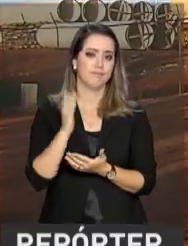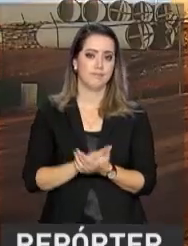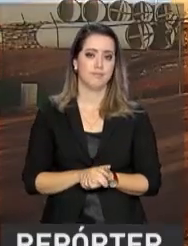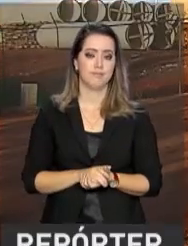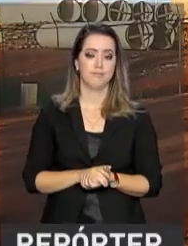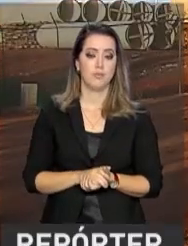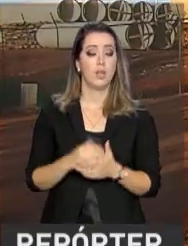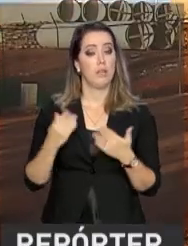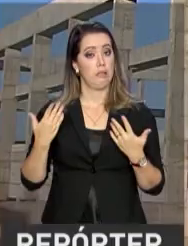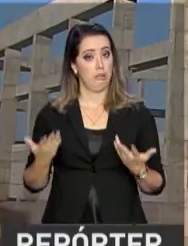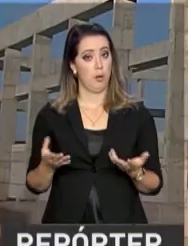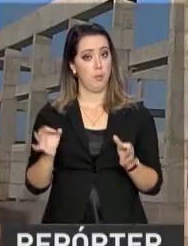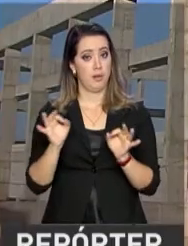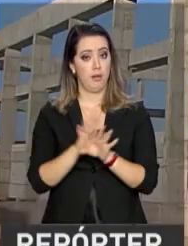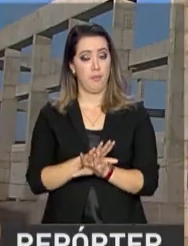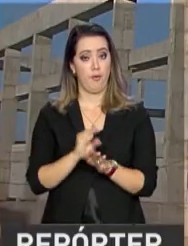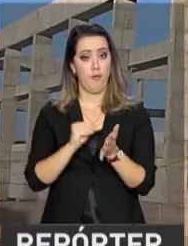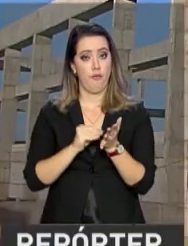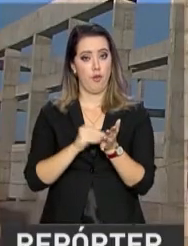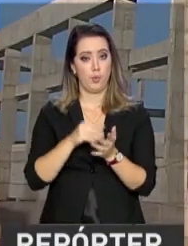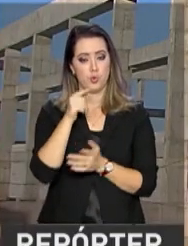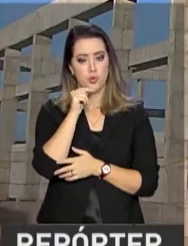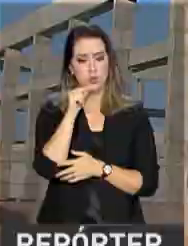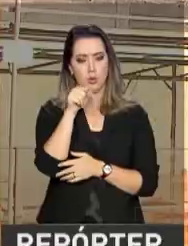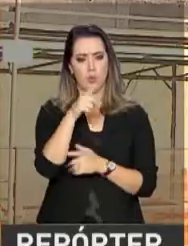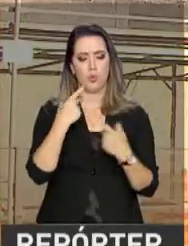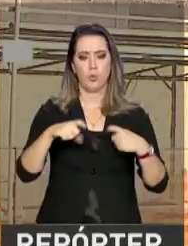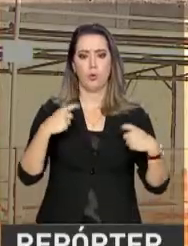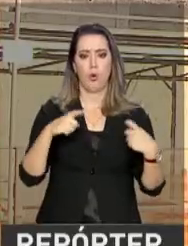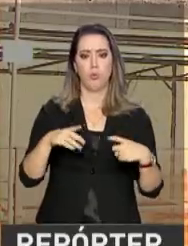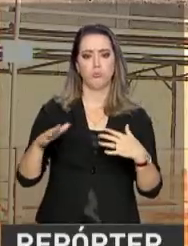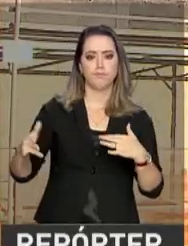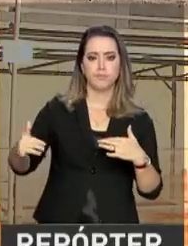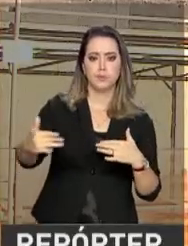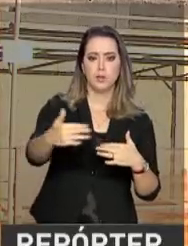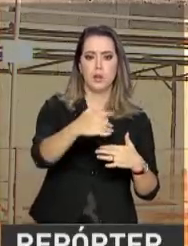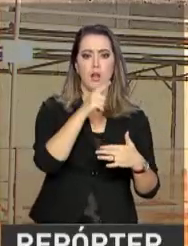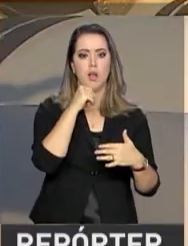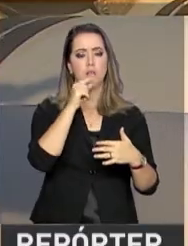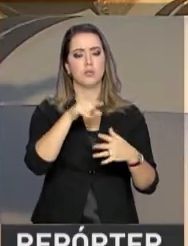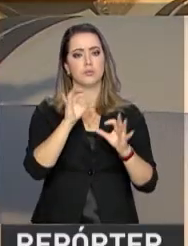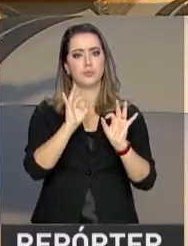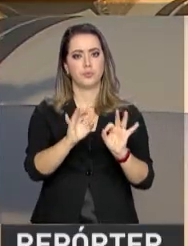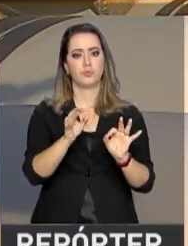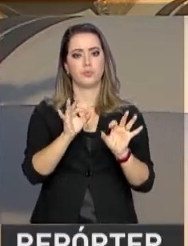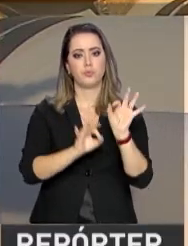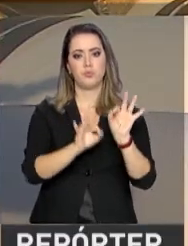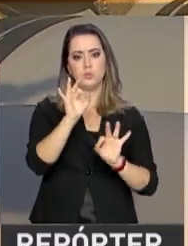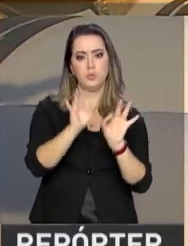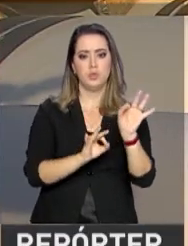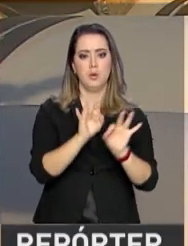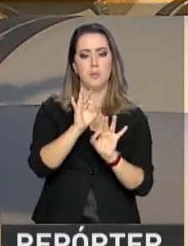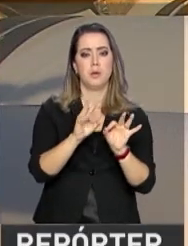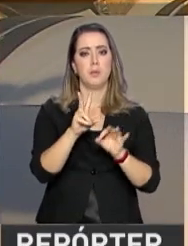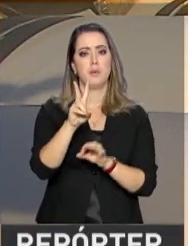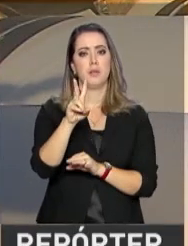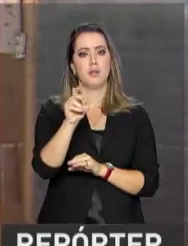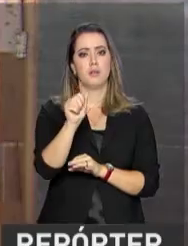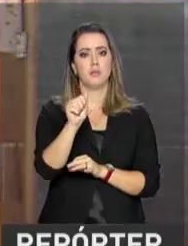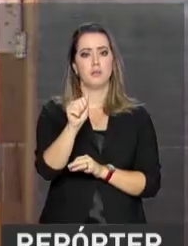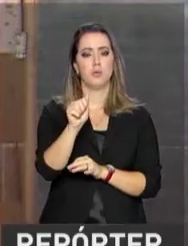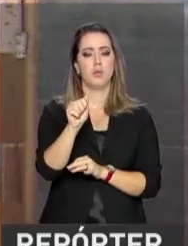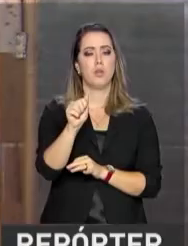amenizar a falta de água em um complexo para captar e fornecer água tratada está sendo instalado em valparaíso de goiás cidade